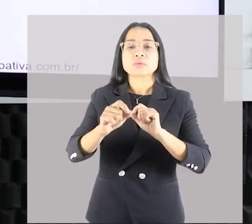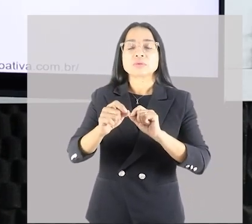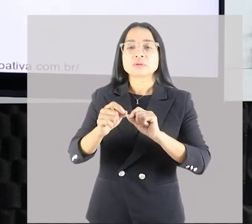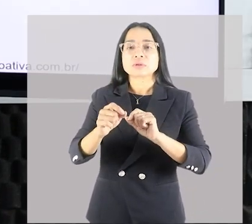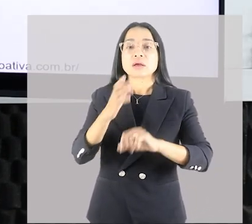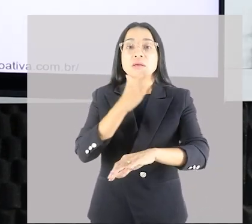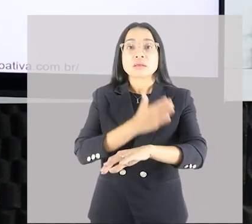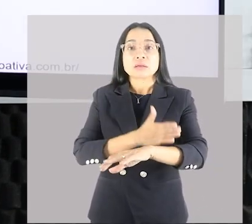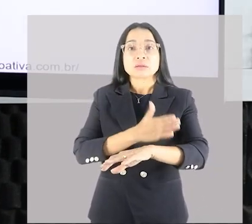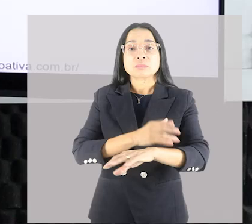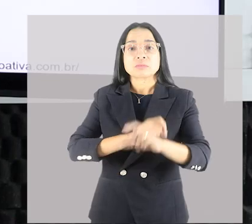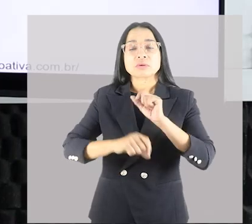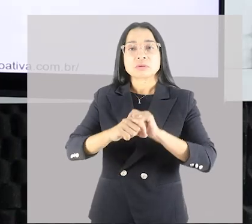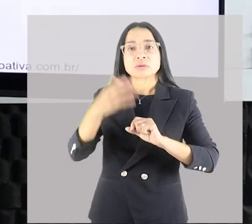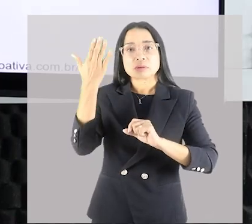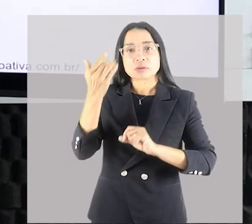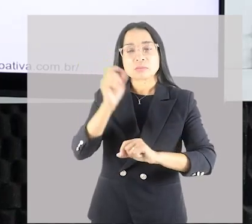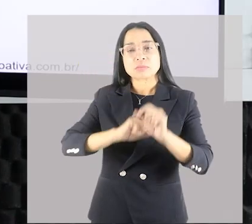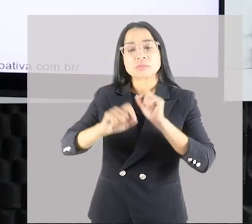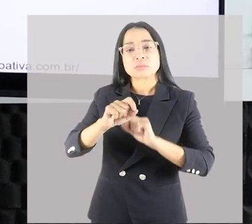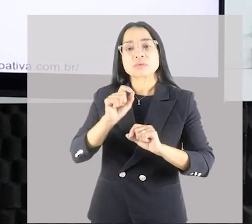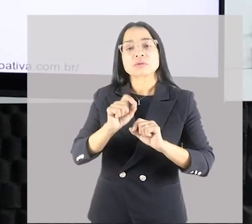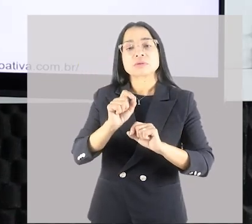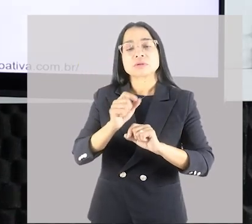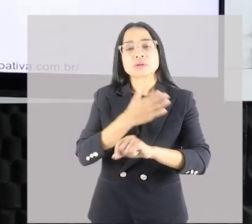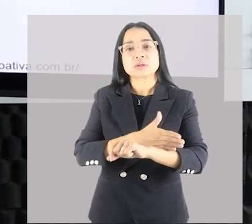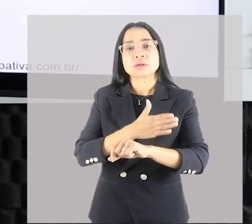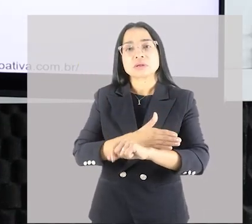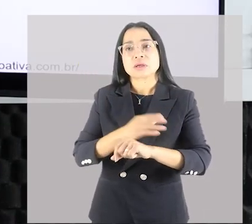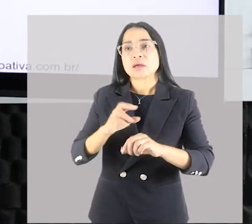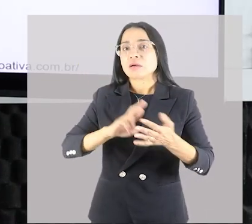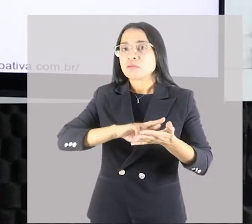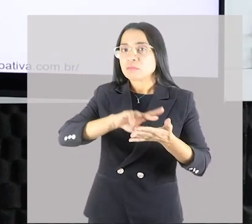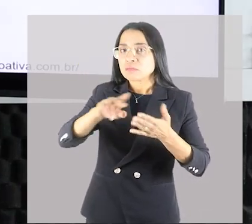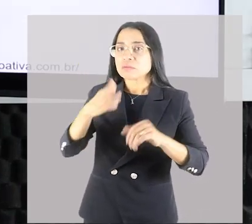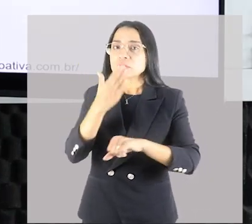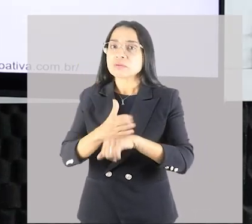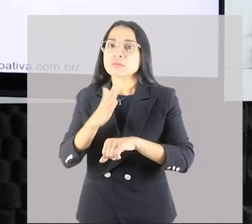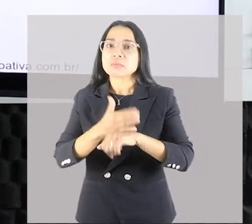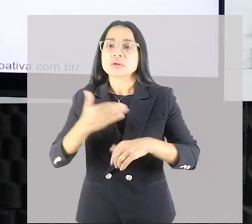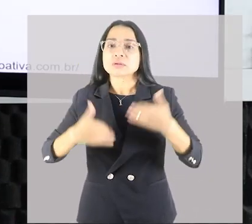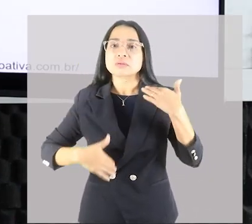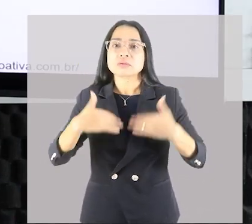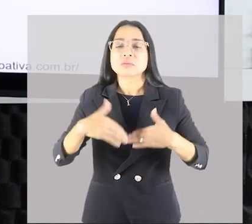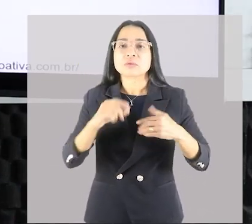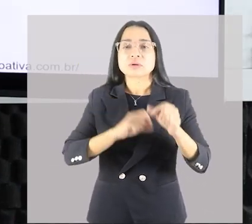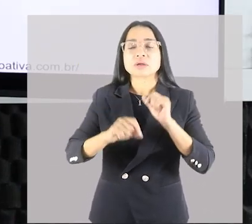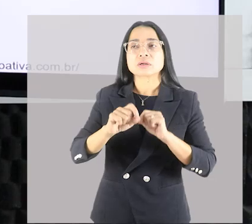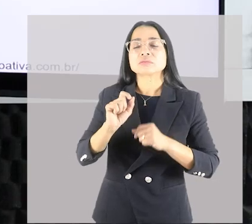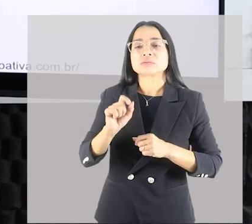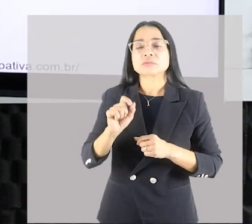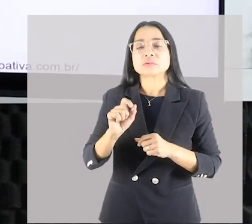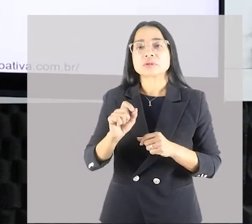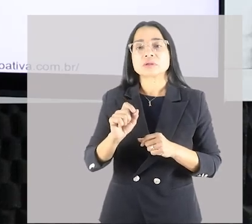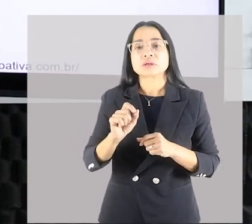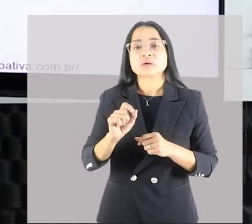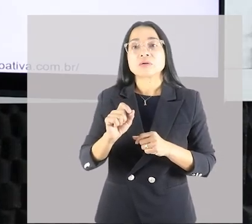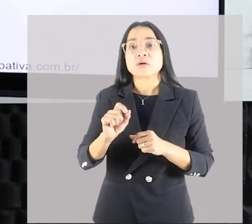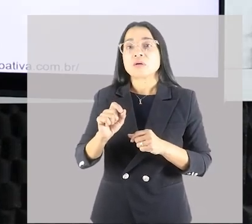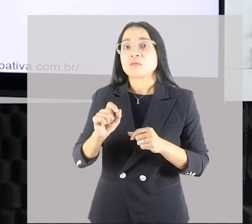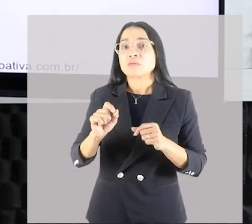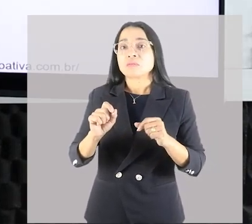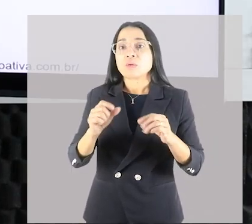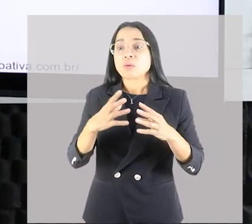Idade Média. E a gente sabe que na Idade Média, várias práticas corporais, elas foram praticamente